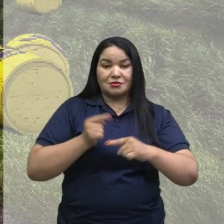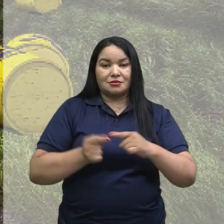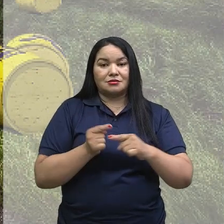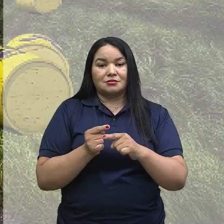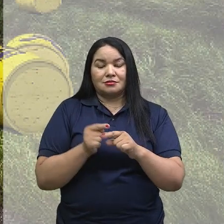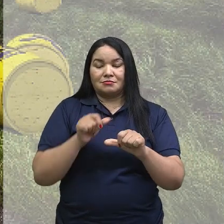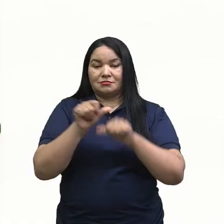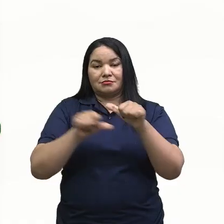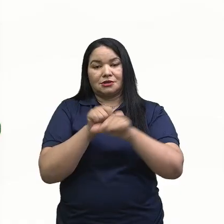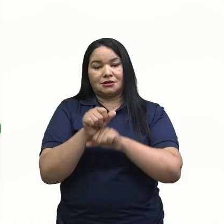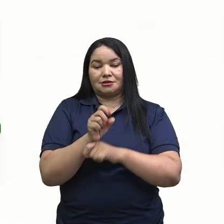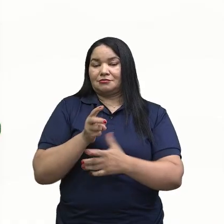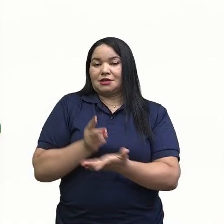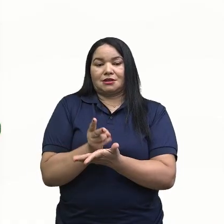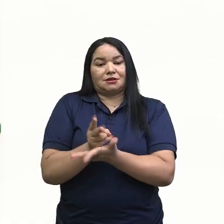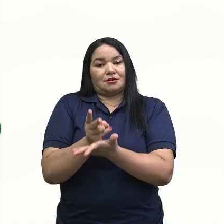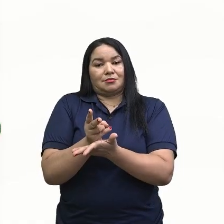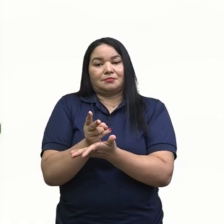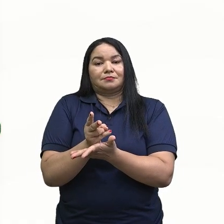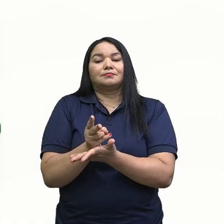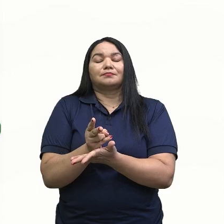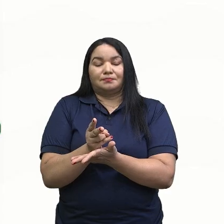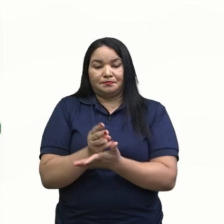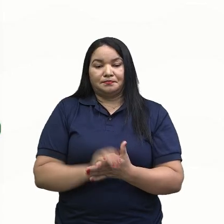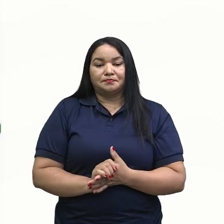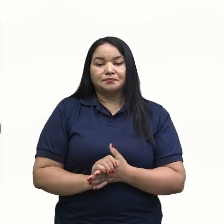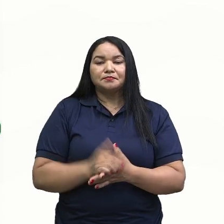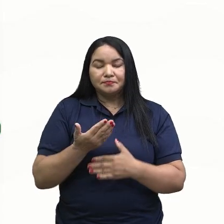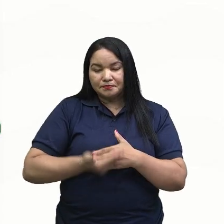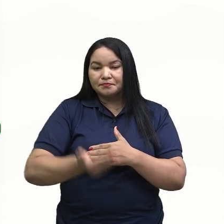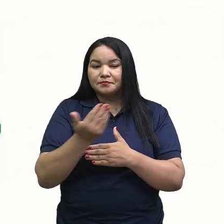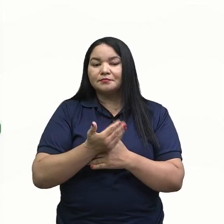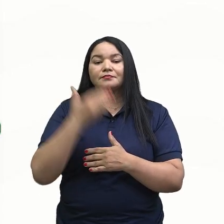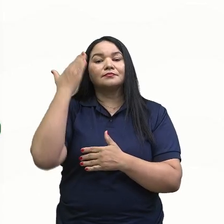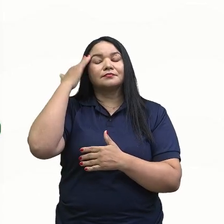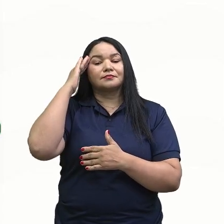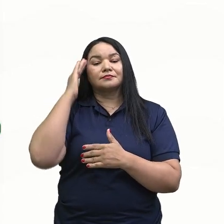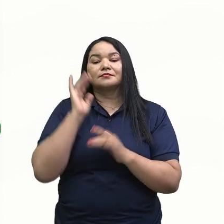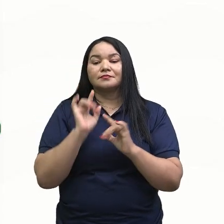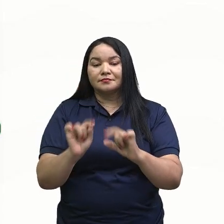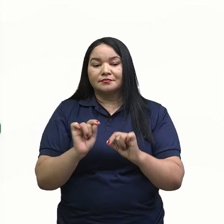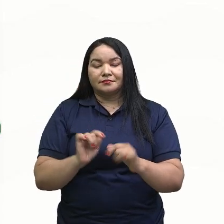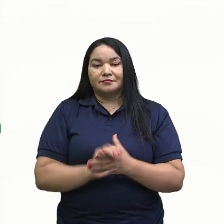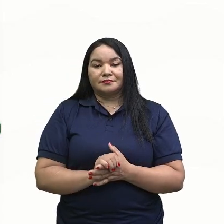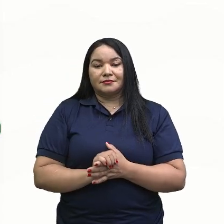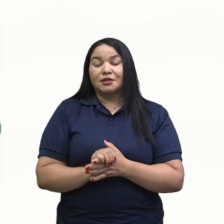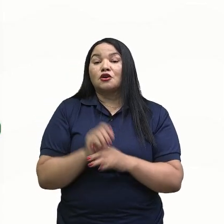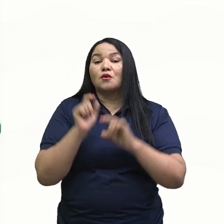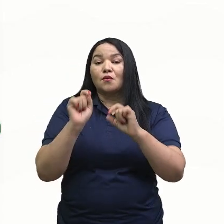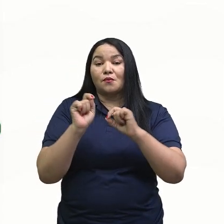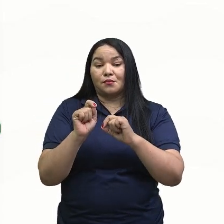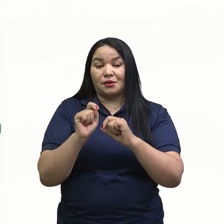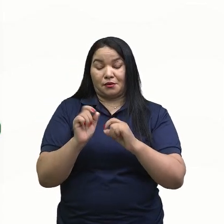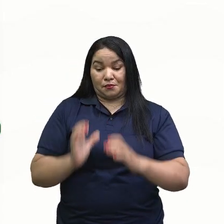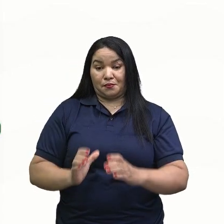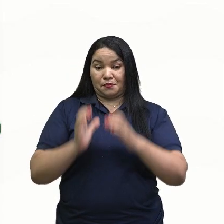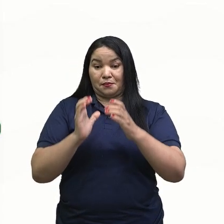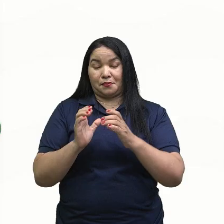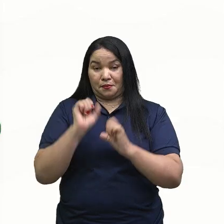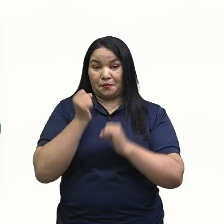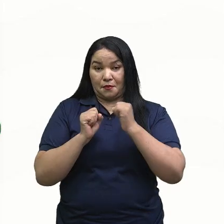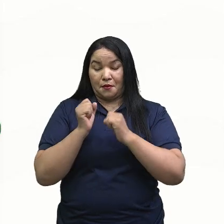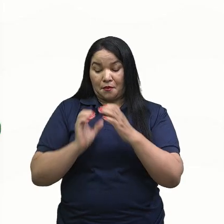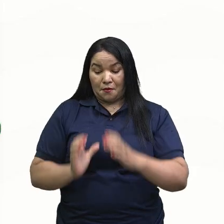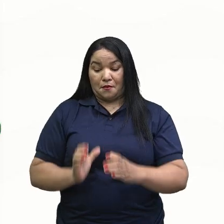bom? Vamos dar uma continuidade para entender o que é uma usina nuclear,